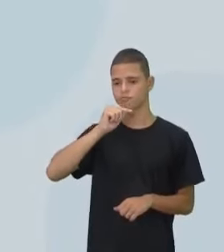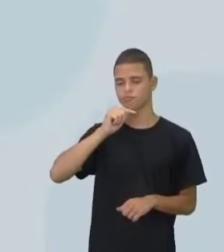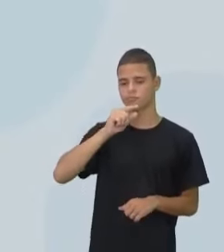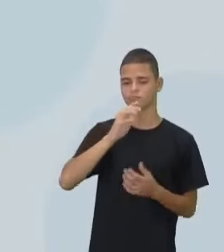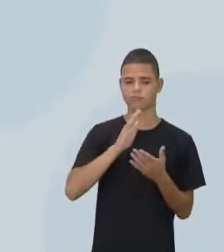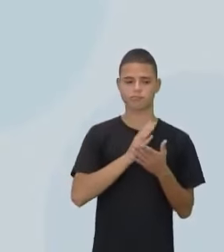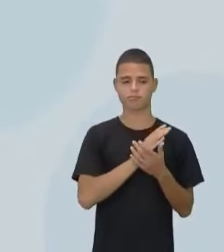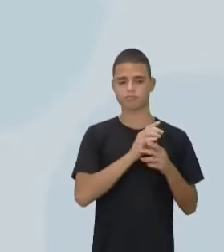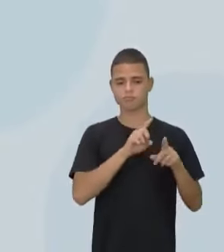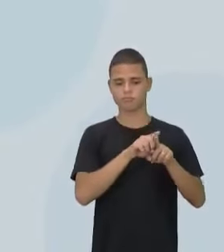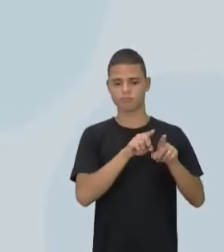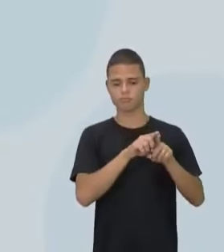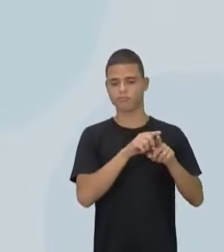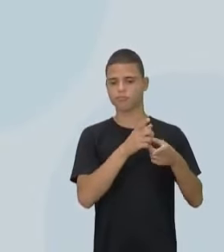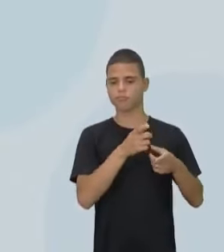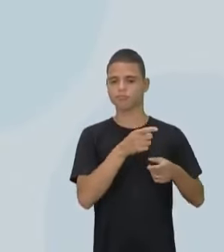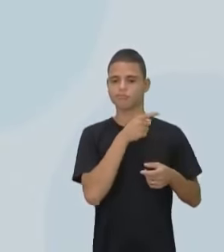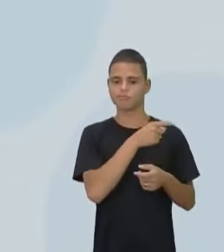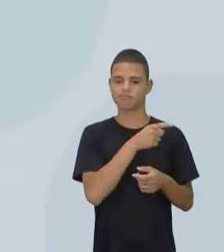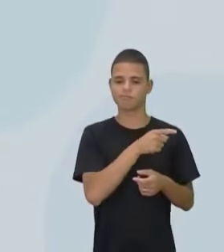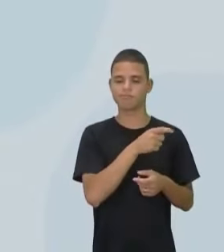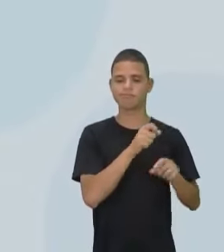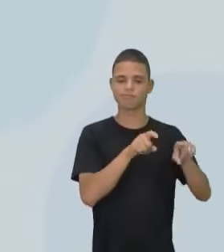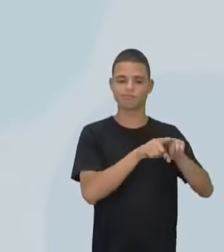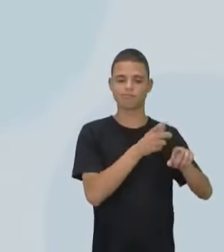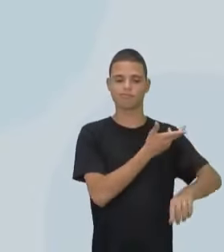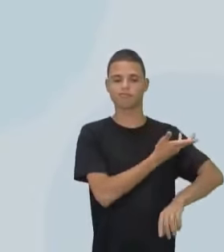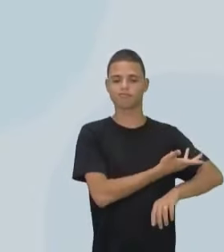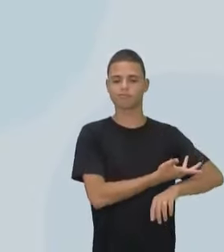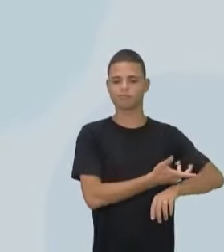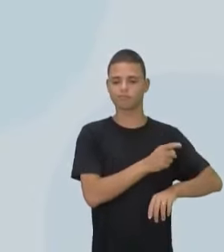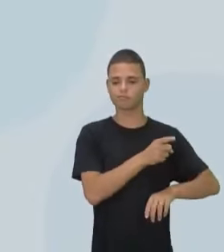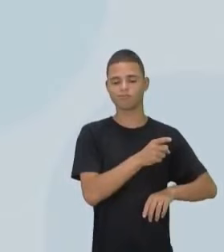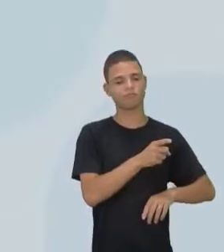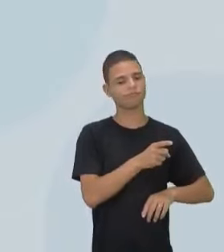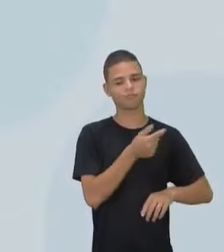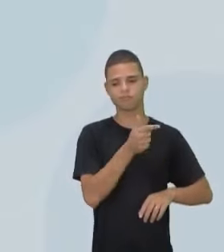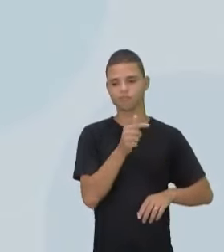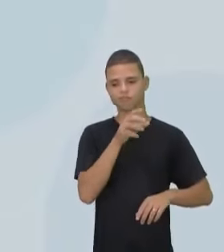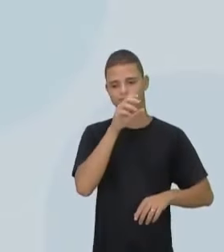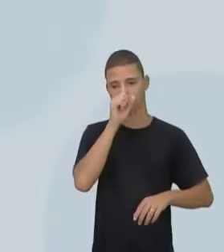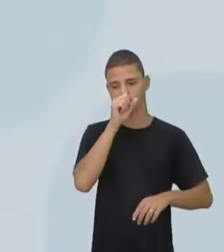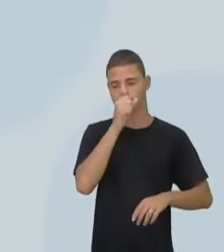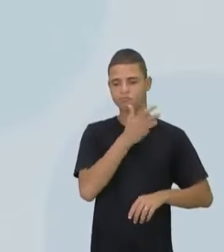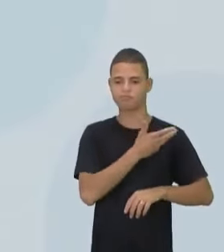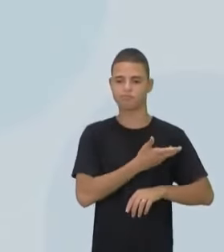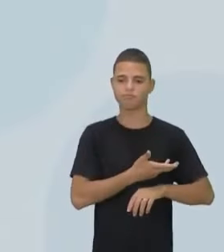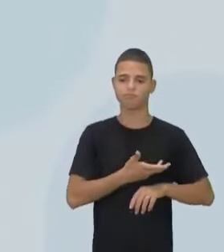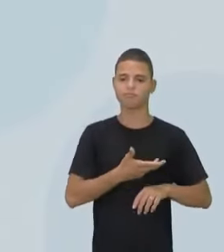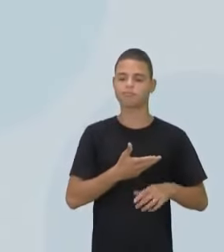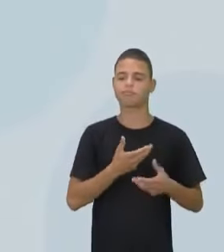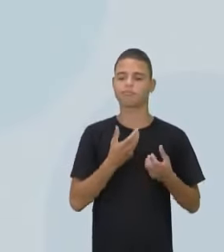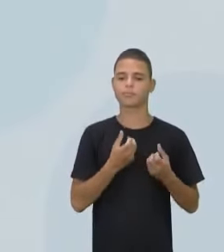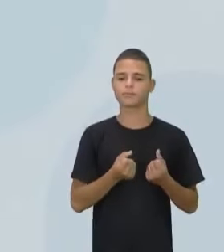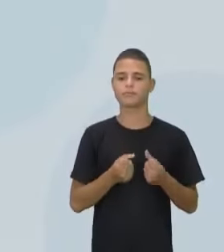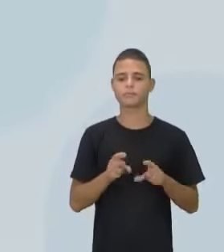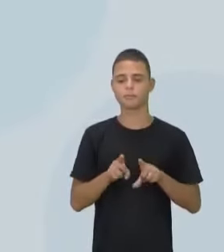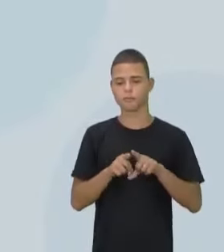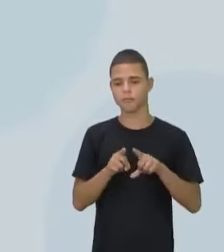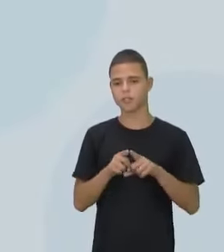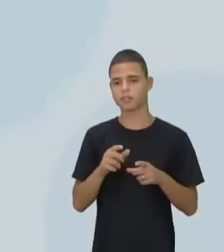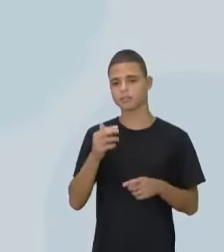do Atacama, por exemplo, é extremamente seco. Mas a frontal e a convectiva, elas têm uma influência muito